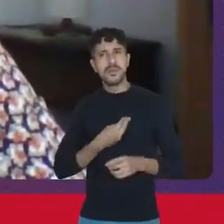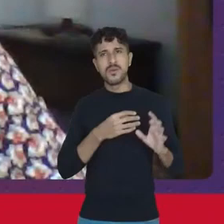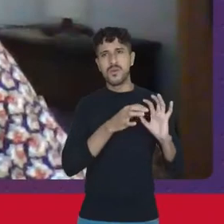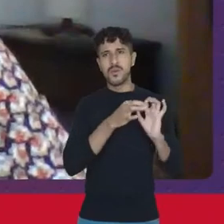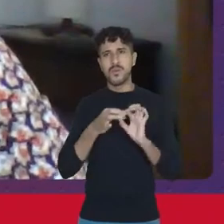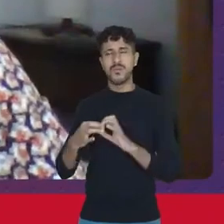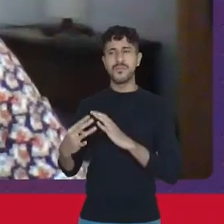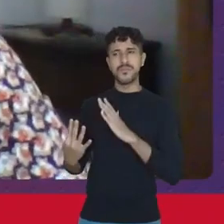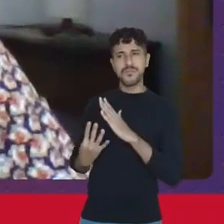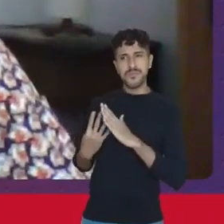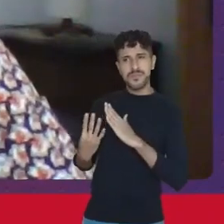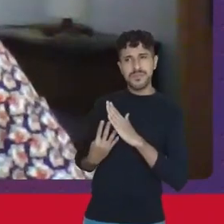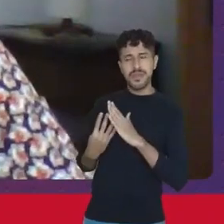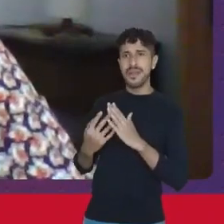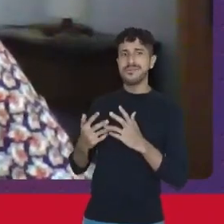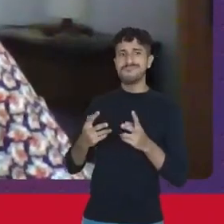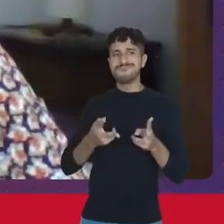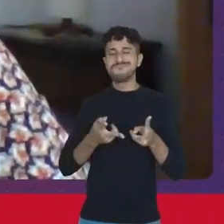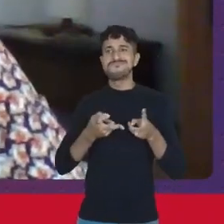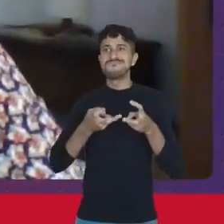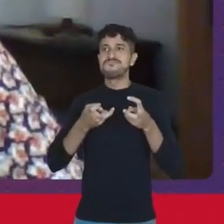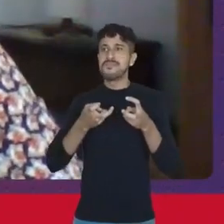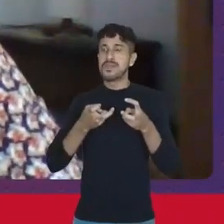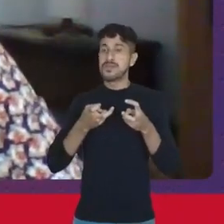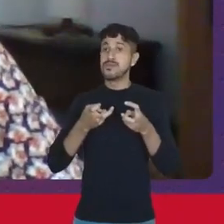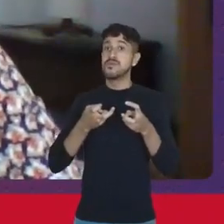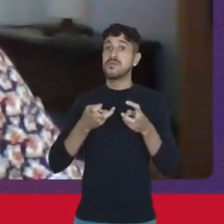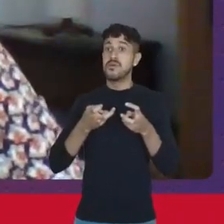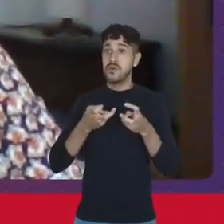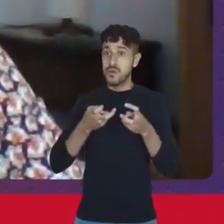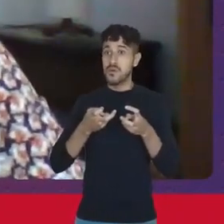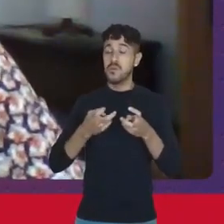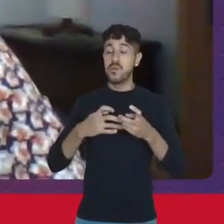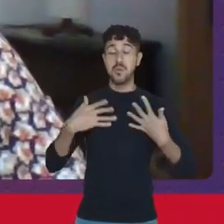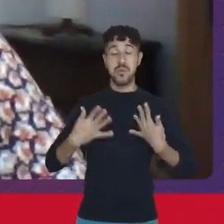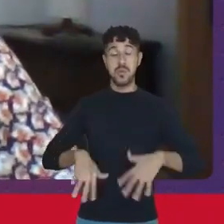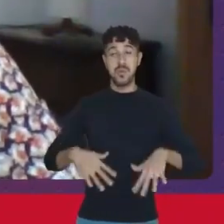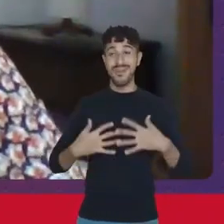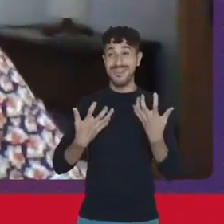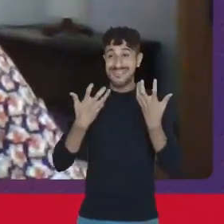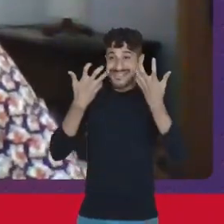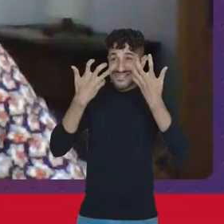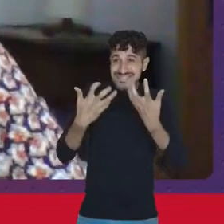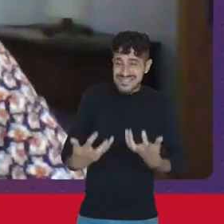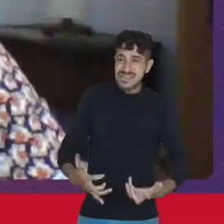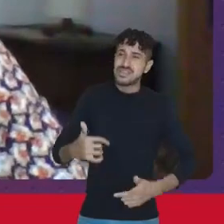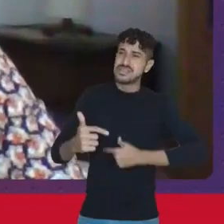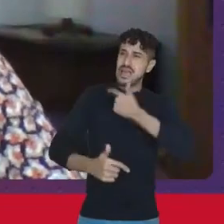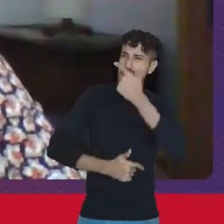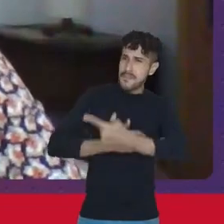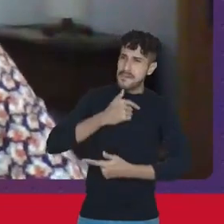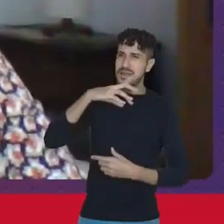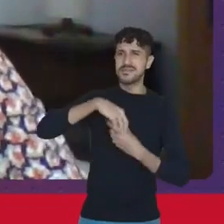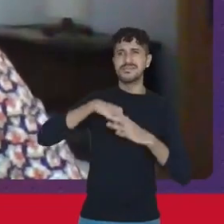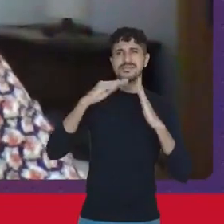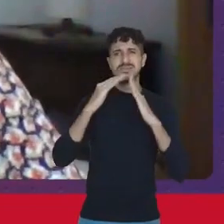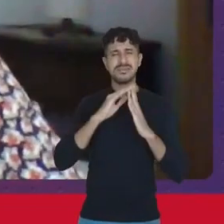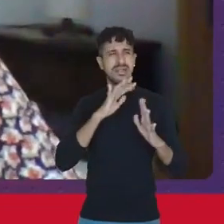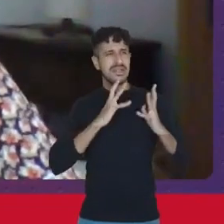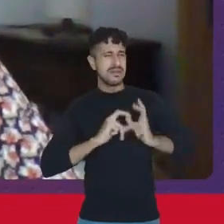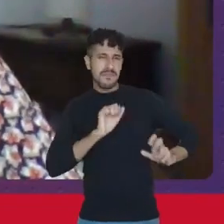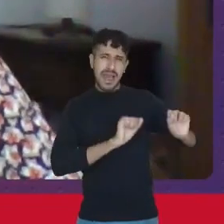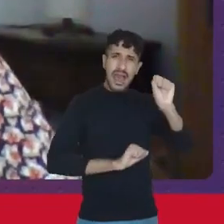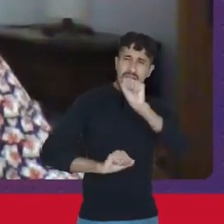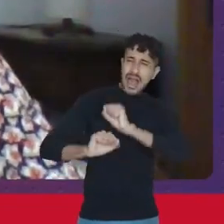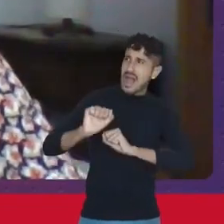de isolamento perceberam o quanto representa a sobrecarga do trabalho doméstico e que